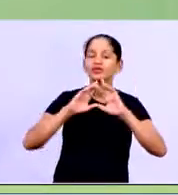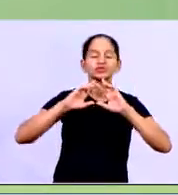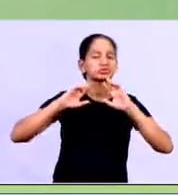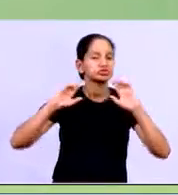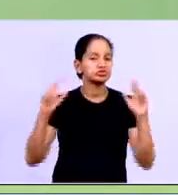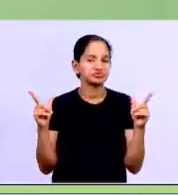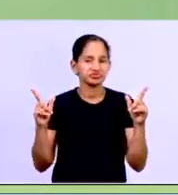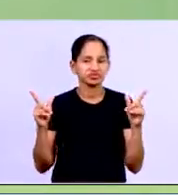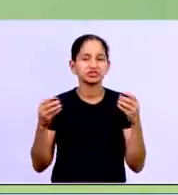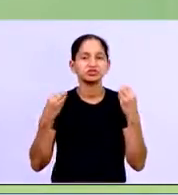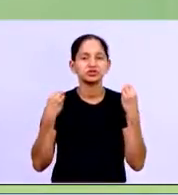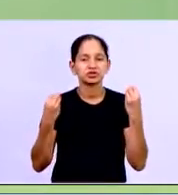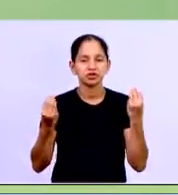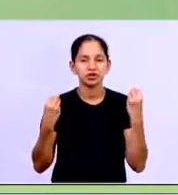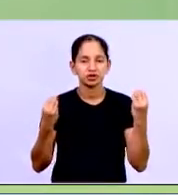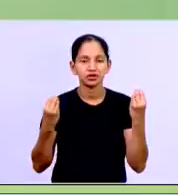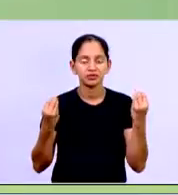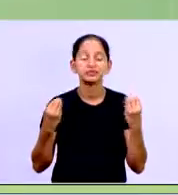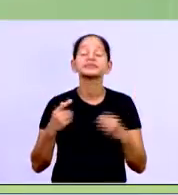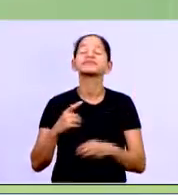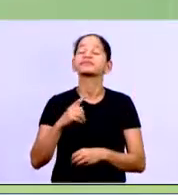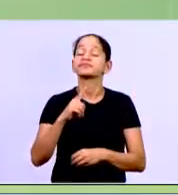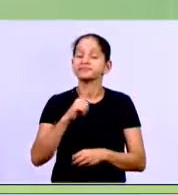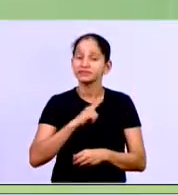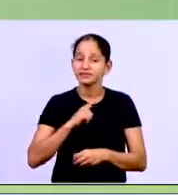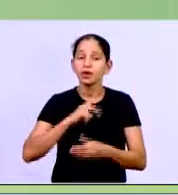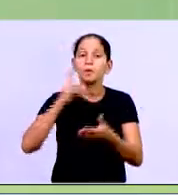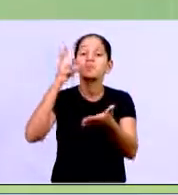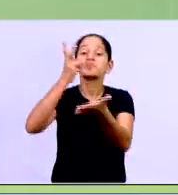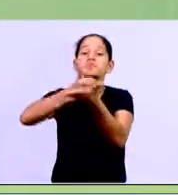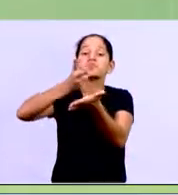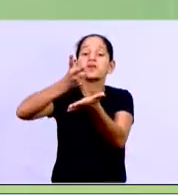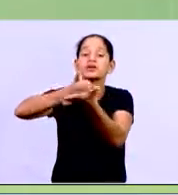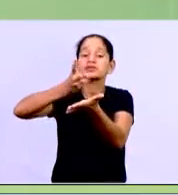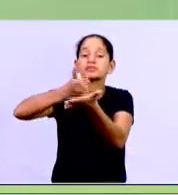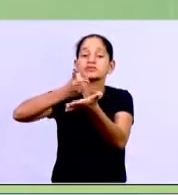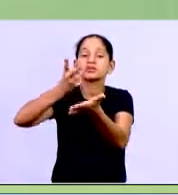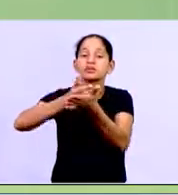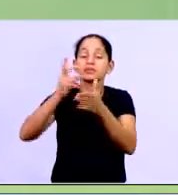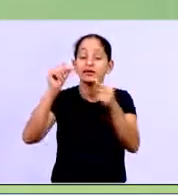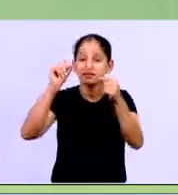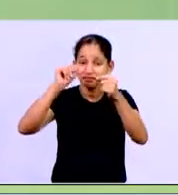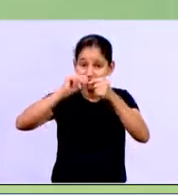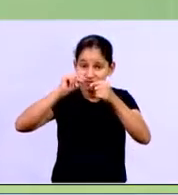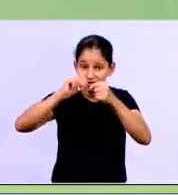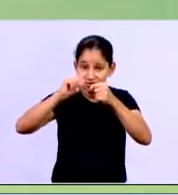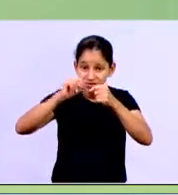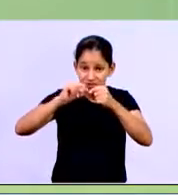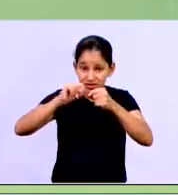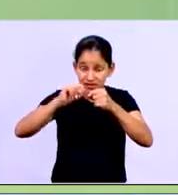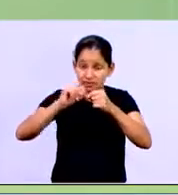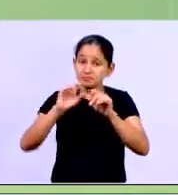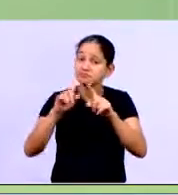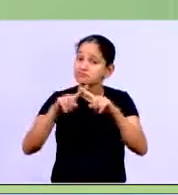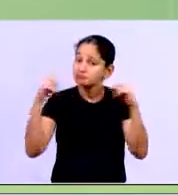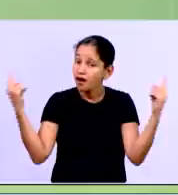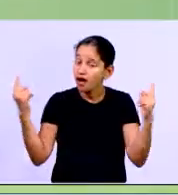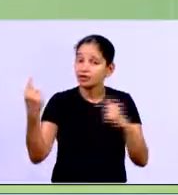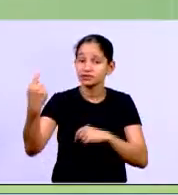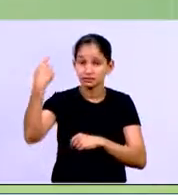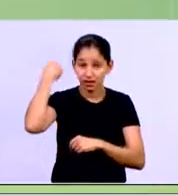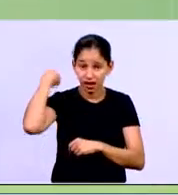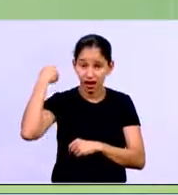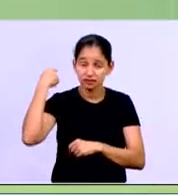mais. Lembre-se, o problema é o mesmo, só para lembrar, a gente acabou de fazer o soma aqui para o Andrei, né? A gente viu que lá naquele